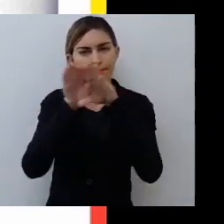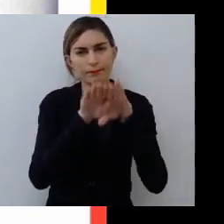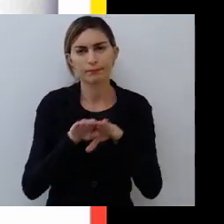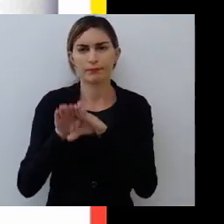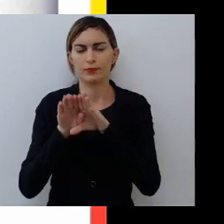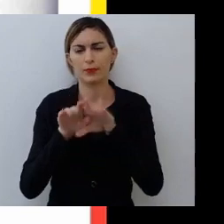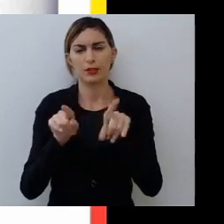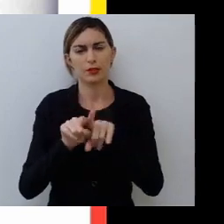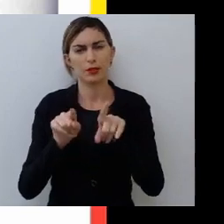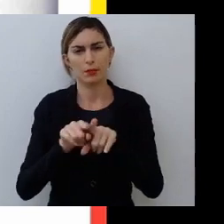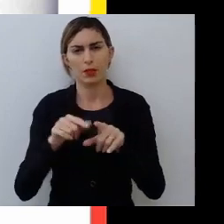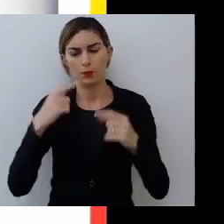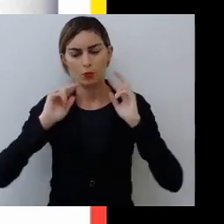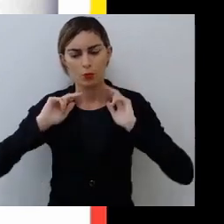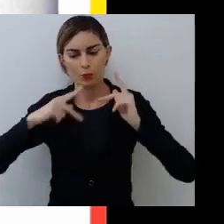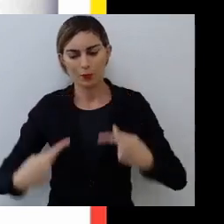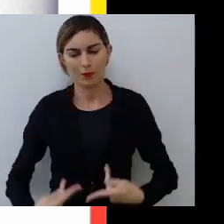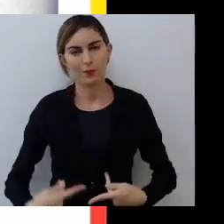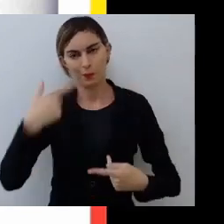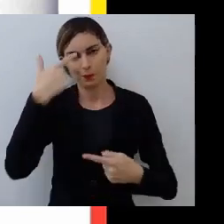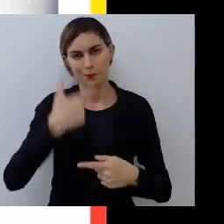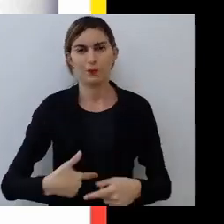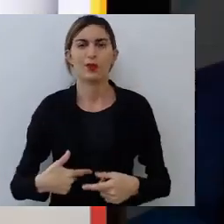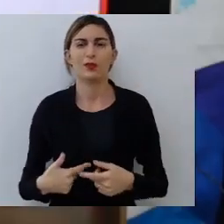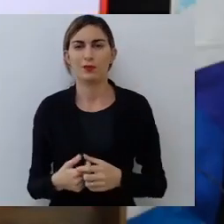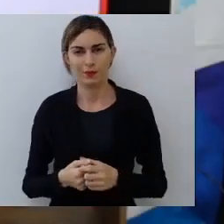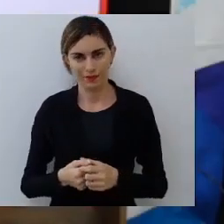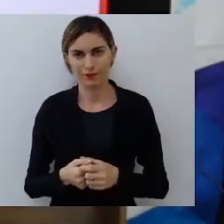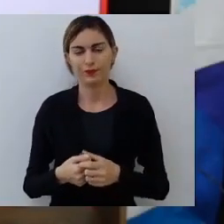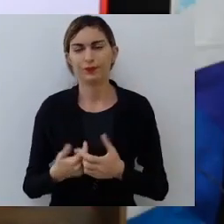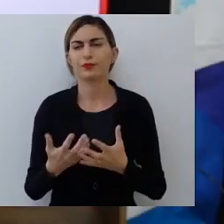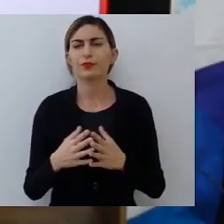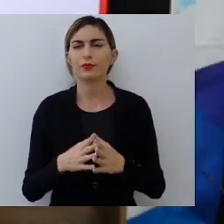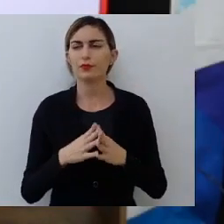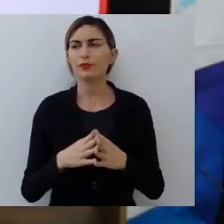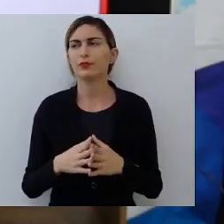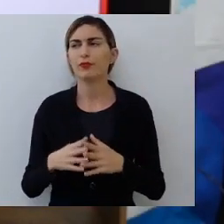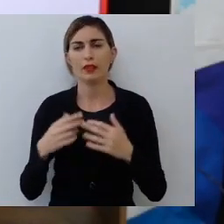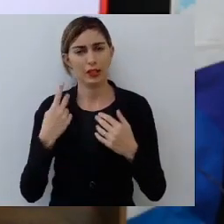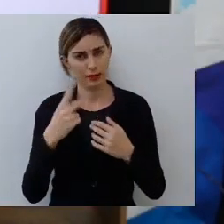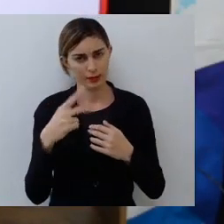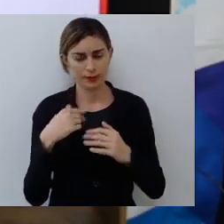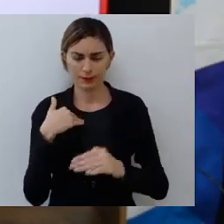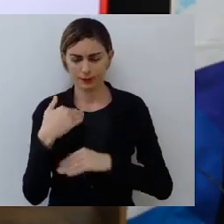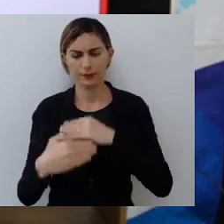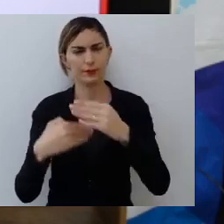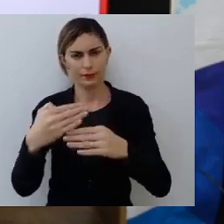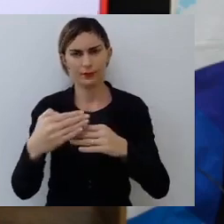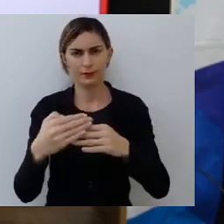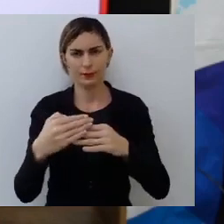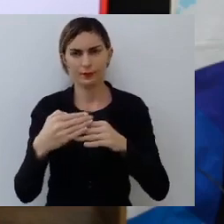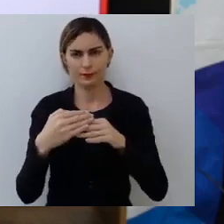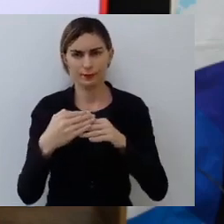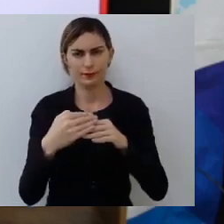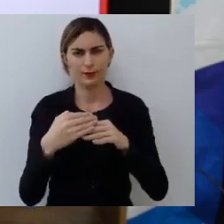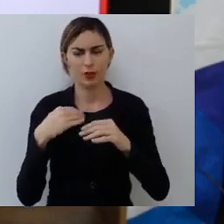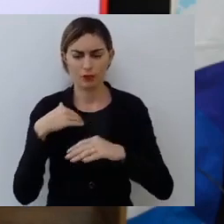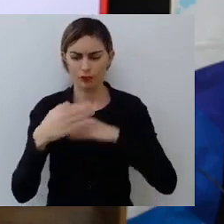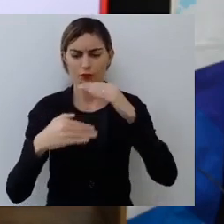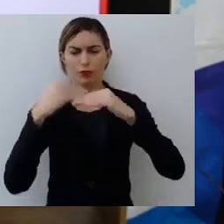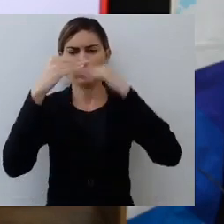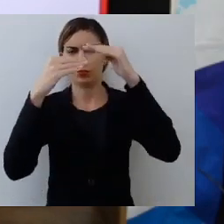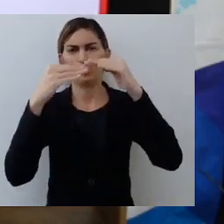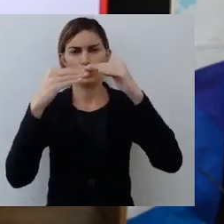a nos tornarmos humanos. Volta para mim, por favor. Esse processo de linha, esse processo